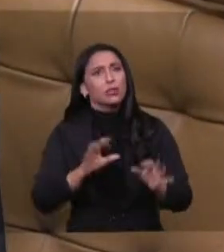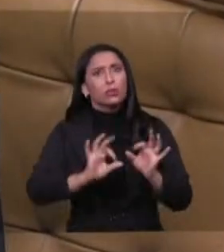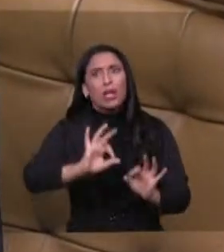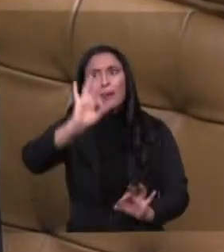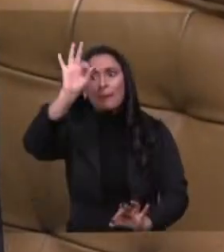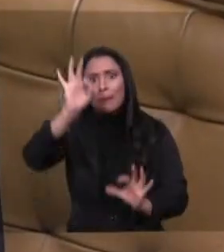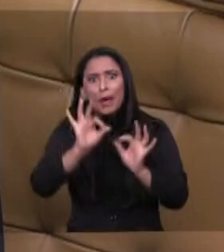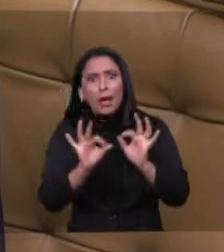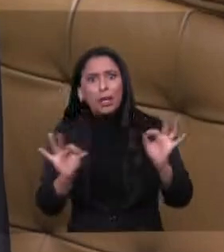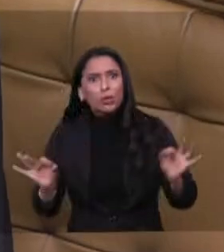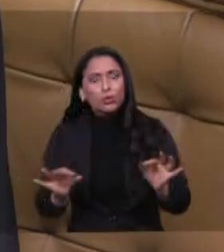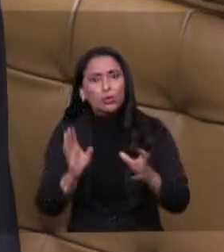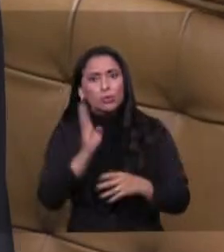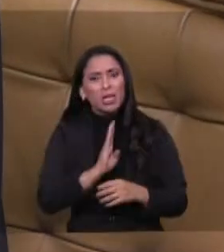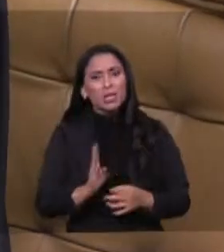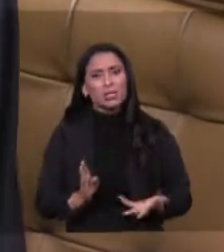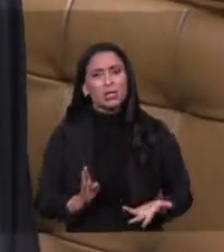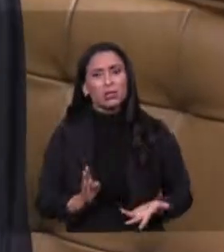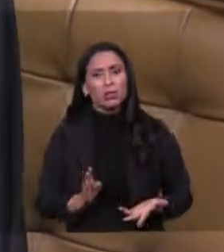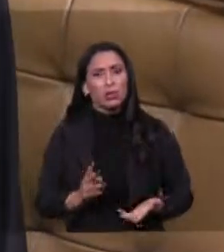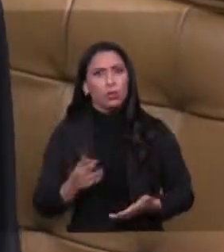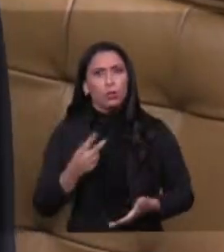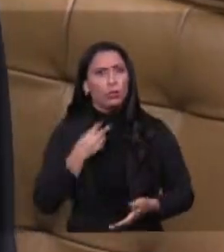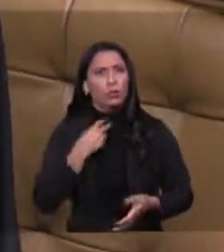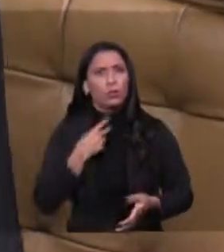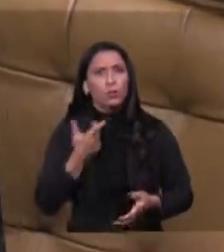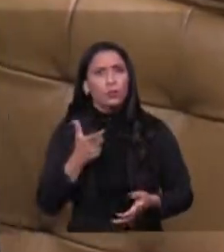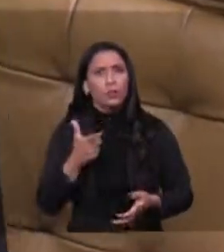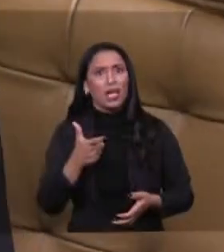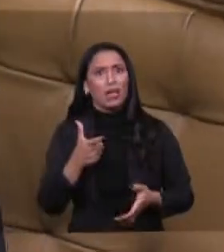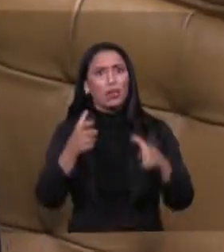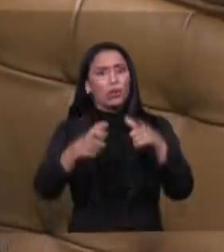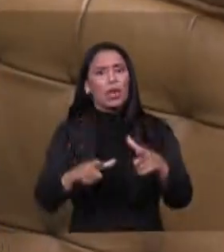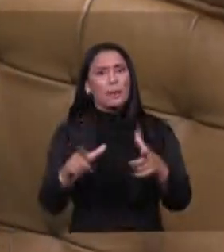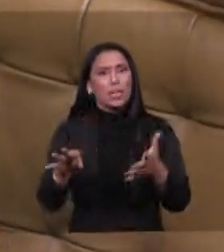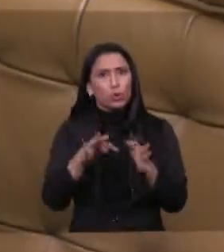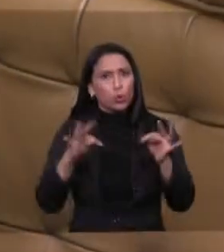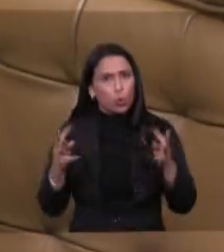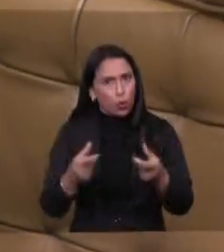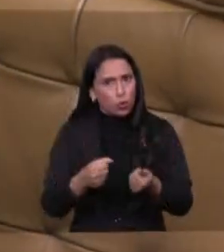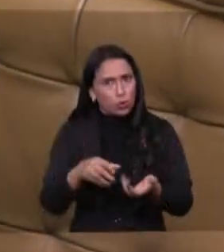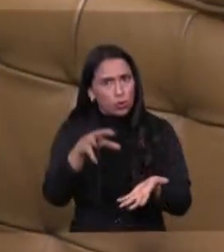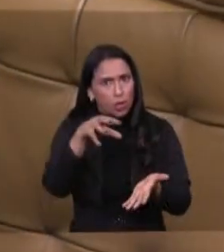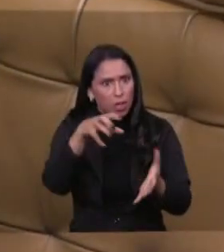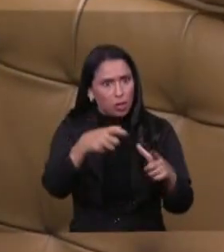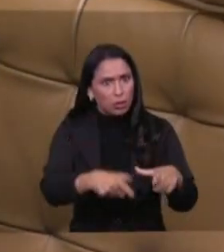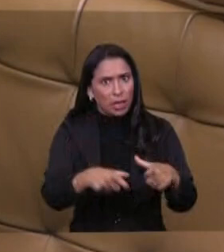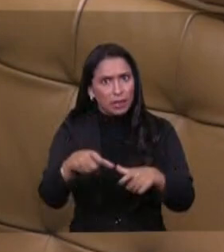Brasil. Que não caibamos todos nesse território. Parece alguma coisa estranha.